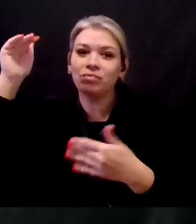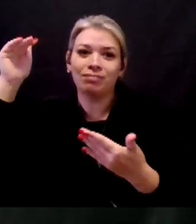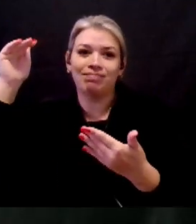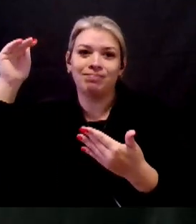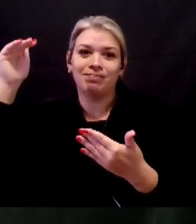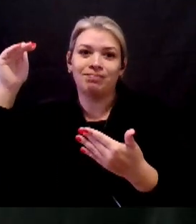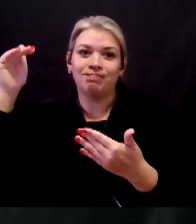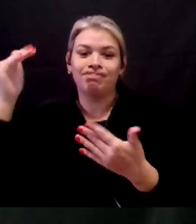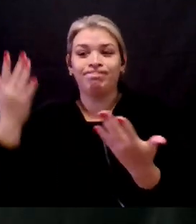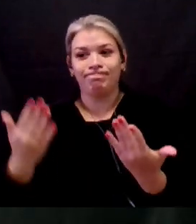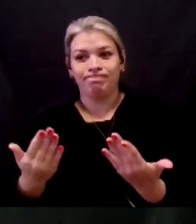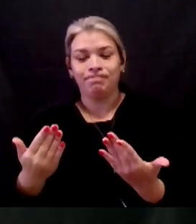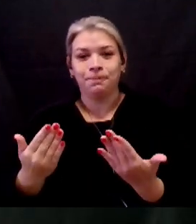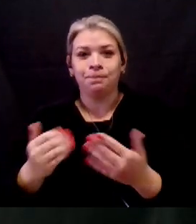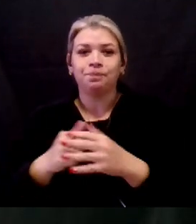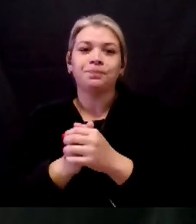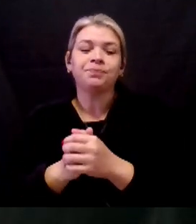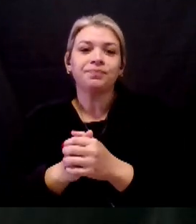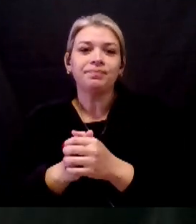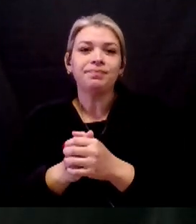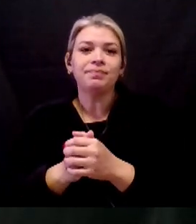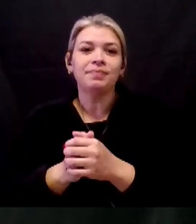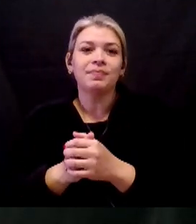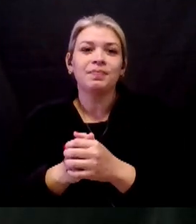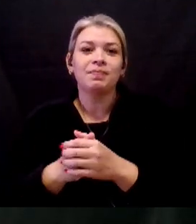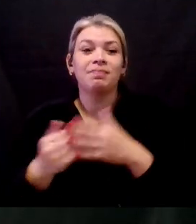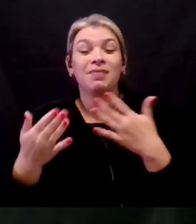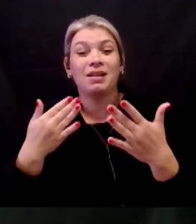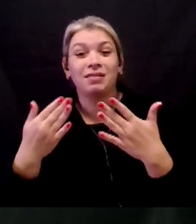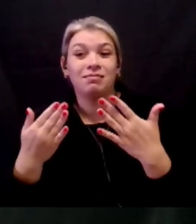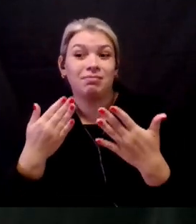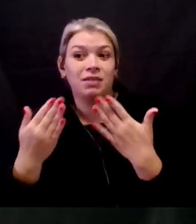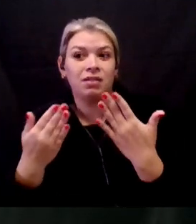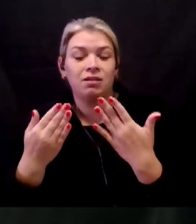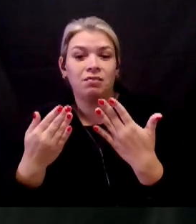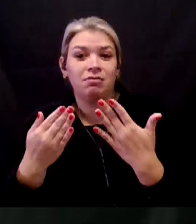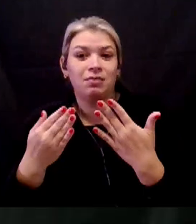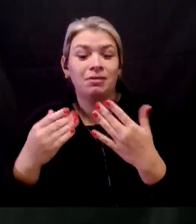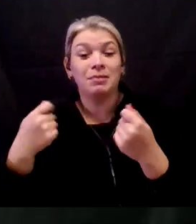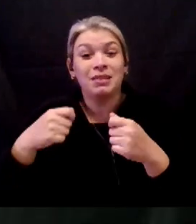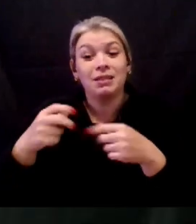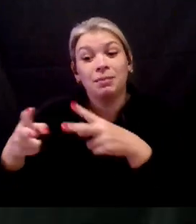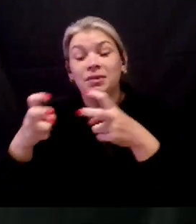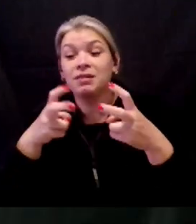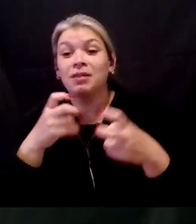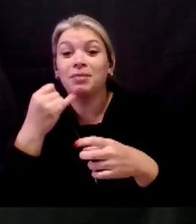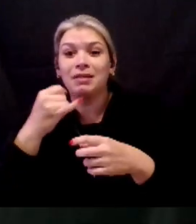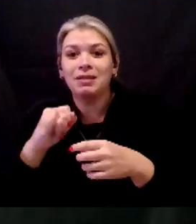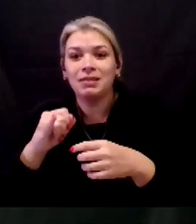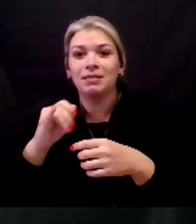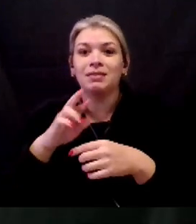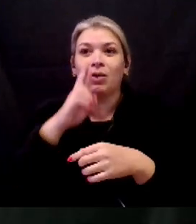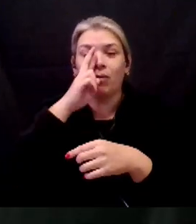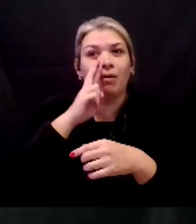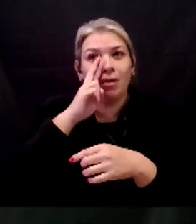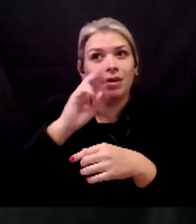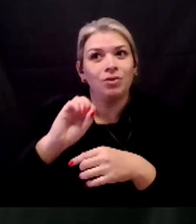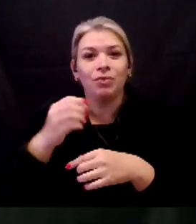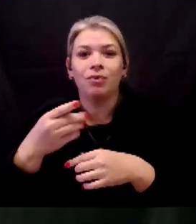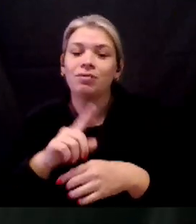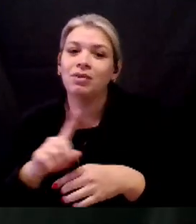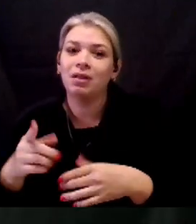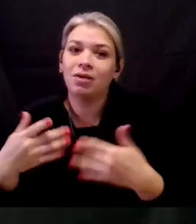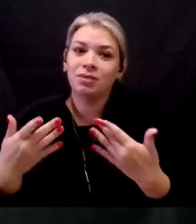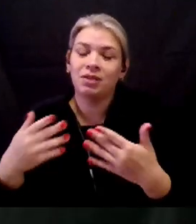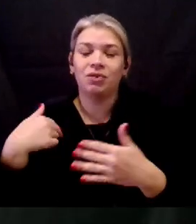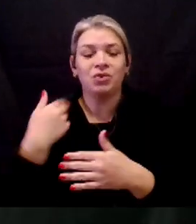fase ou um sinal de alerta para os pais, educadores e profissionais da saúde? Então, a gente vai discutir os impactos físicos e